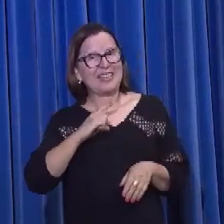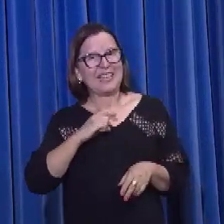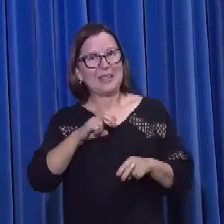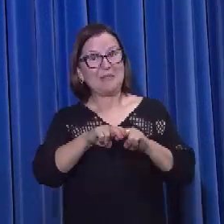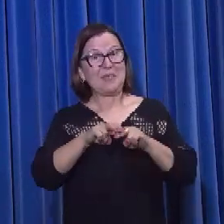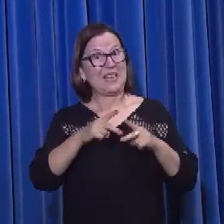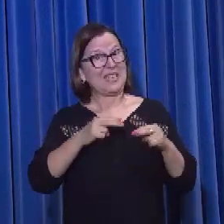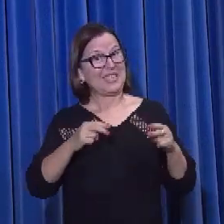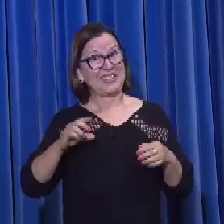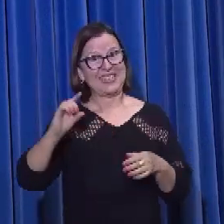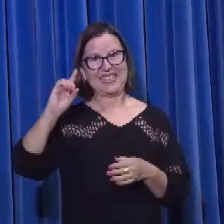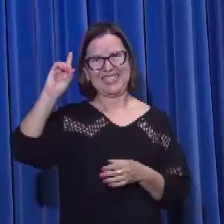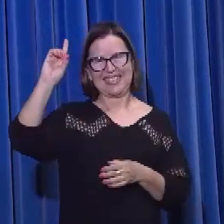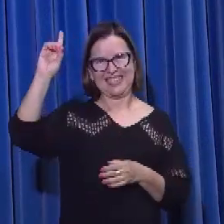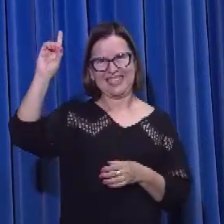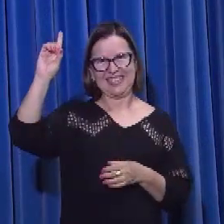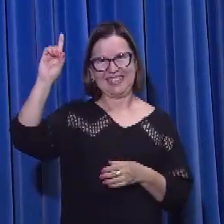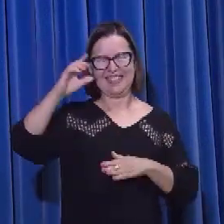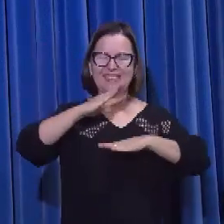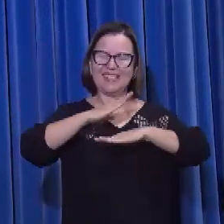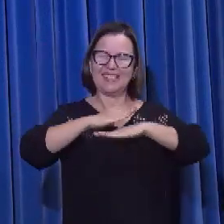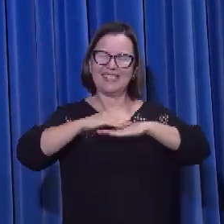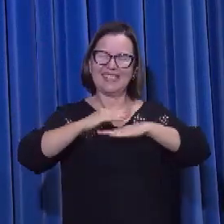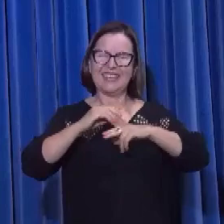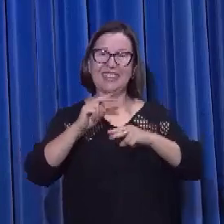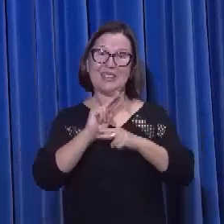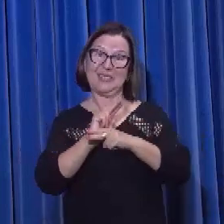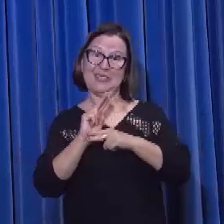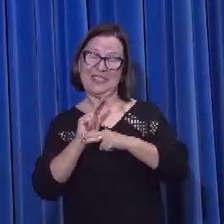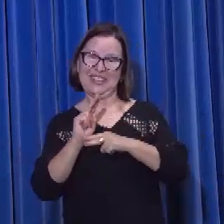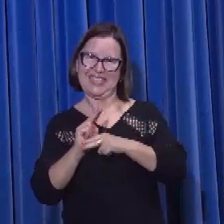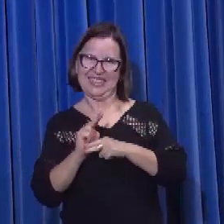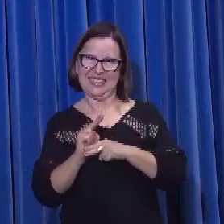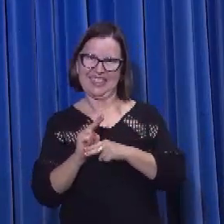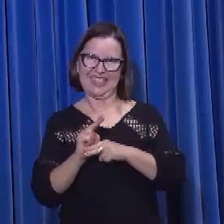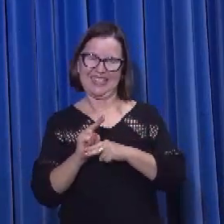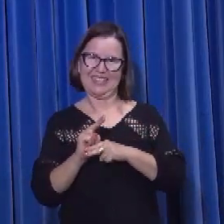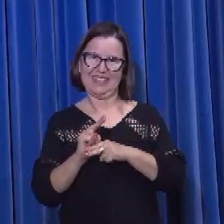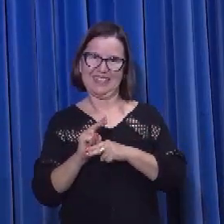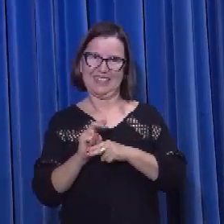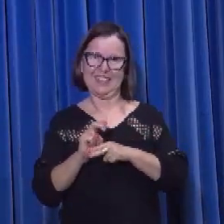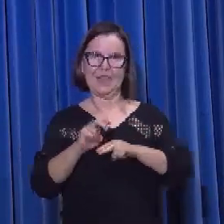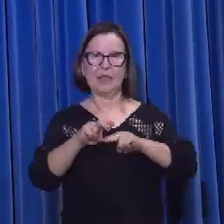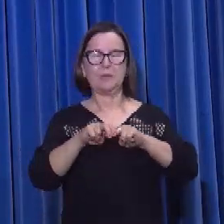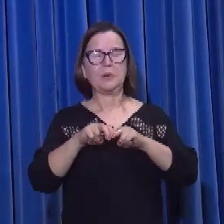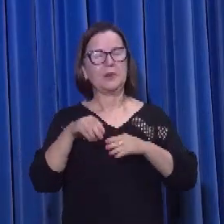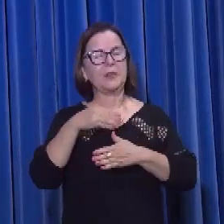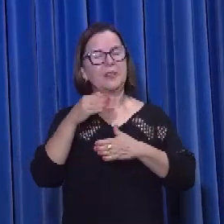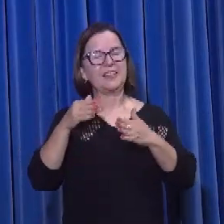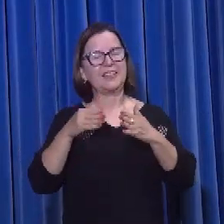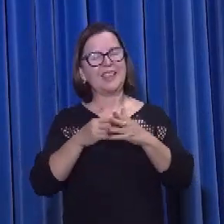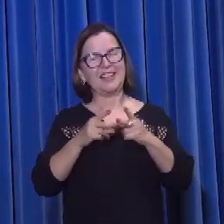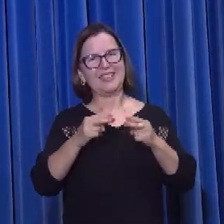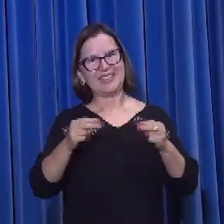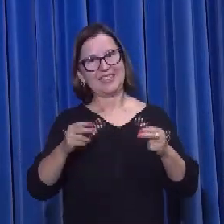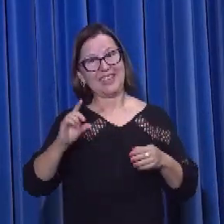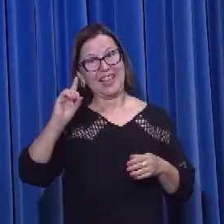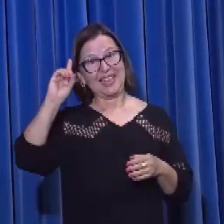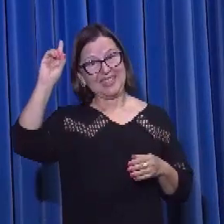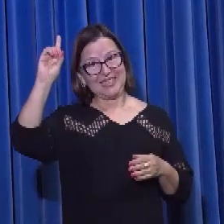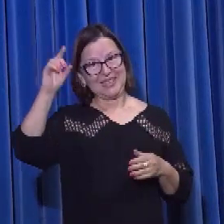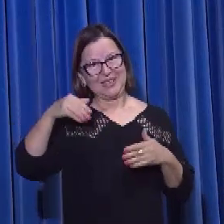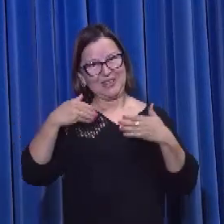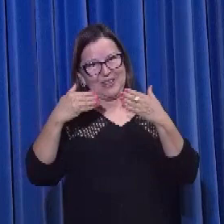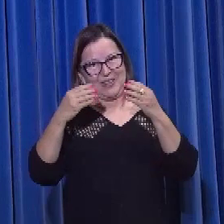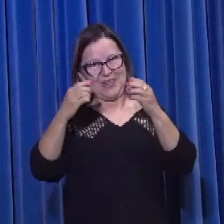de Deus, no carinho e no cuidado e o zelo que ele tem com todas as coisas que Deus coloca em suas mãos.